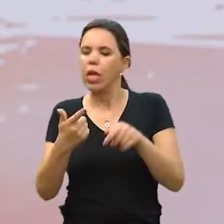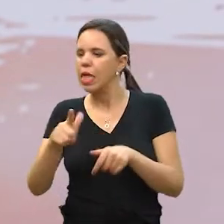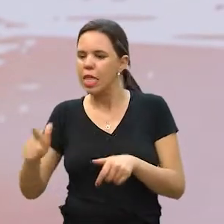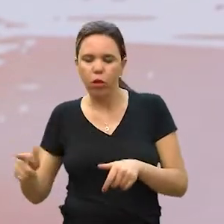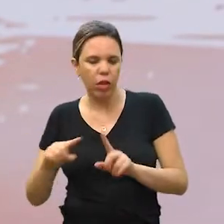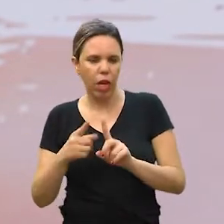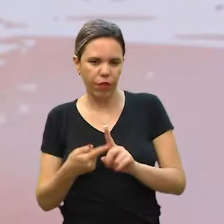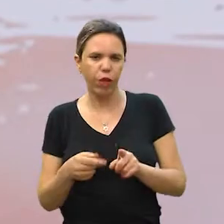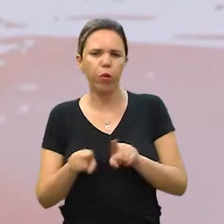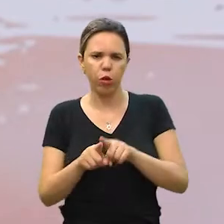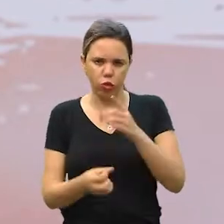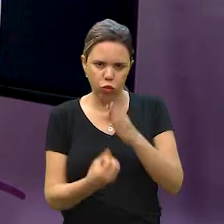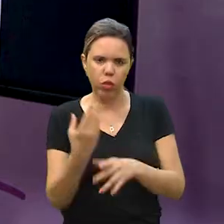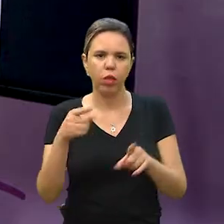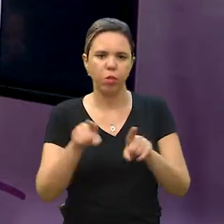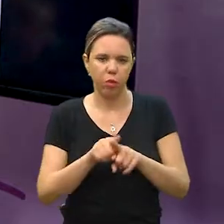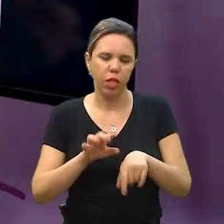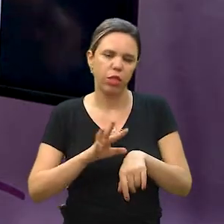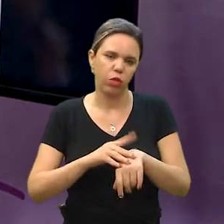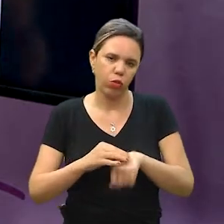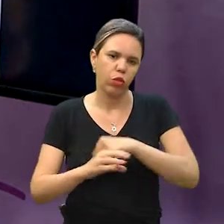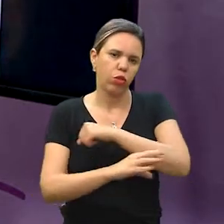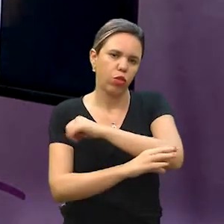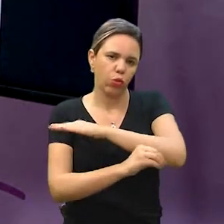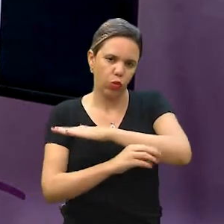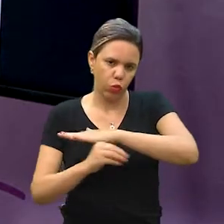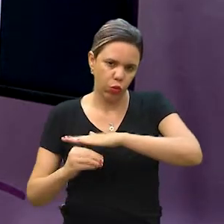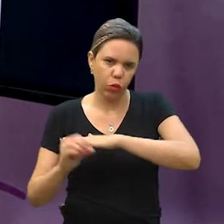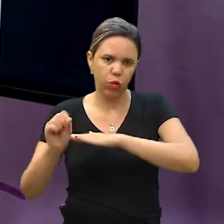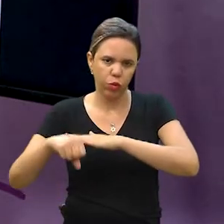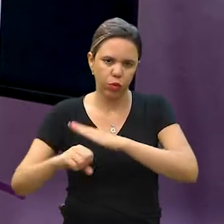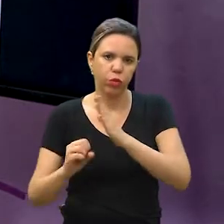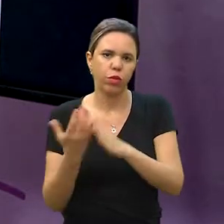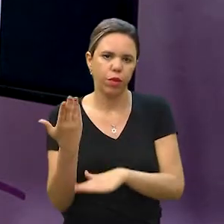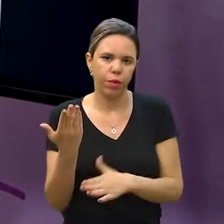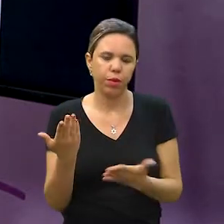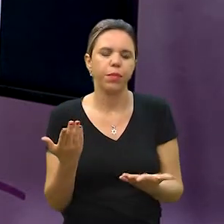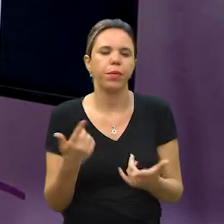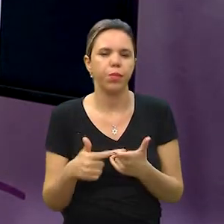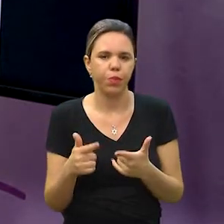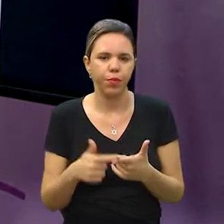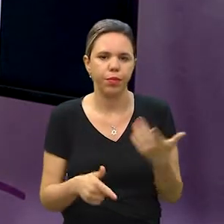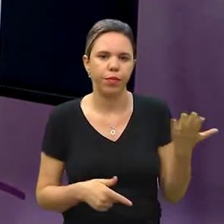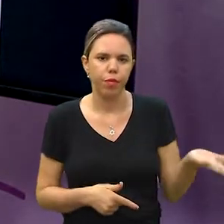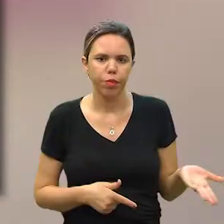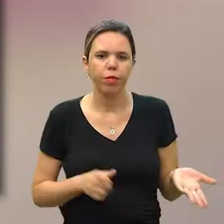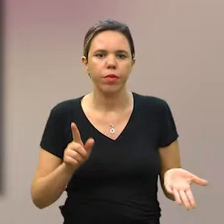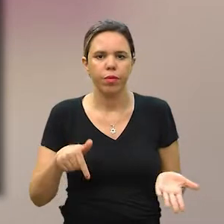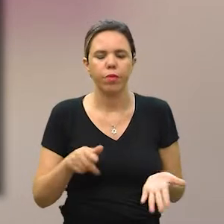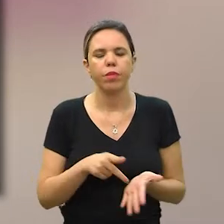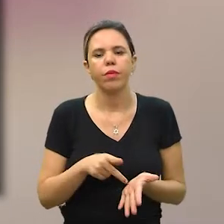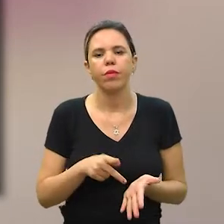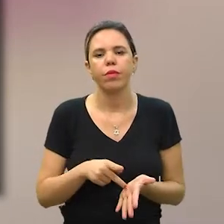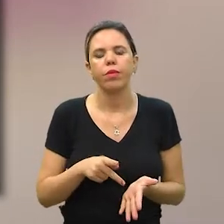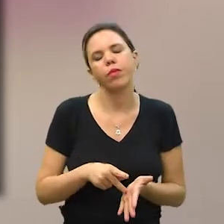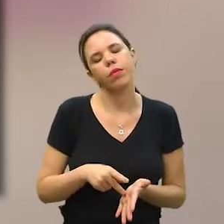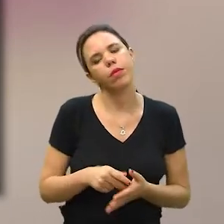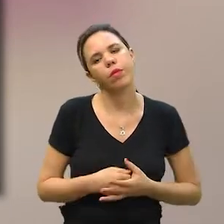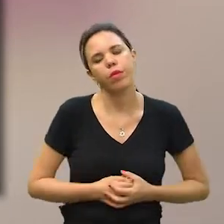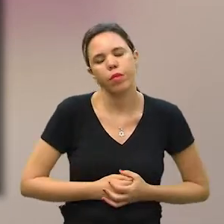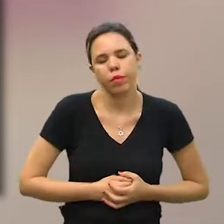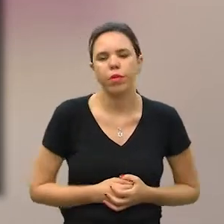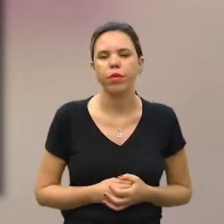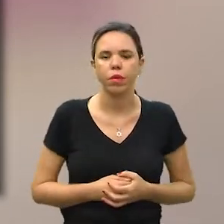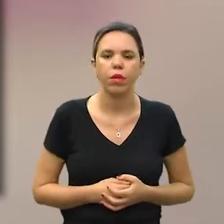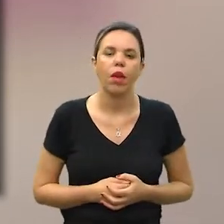qualquer parte do corpo? Ou tem algum lugar Sim, Viviane. específico que ocorre esse entupimento? Isso, Viviane. Então, assim,